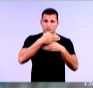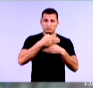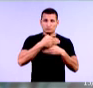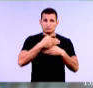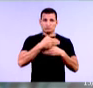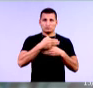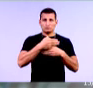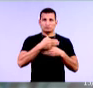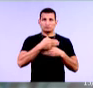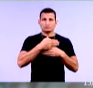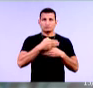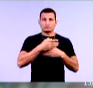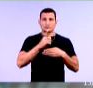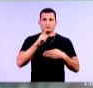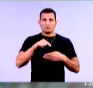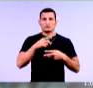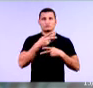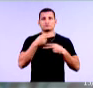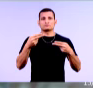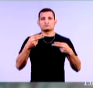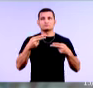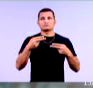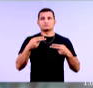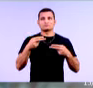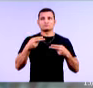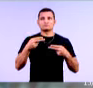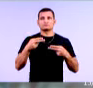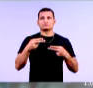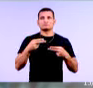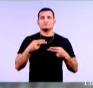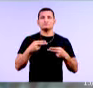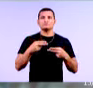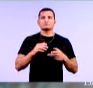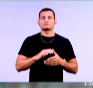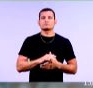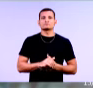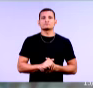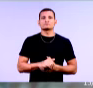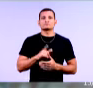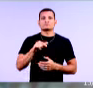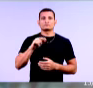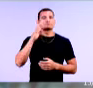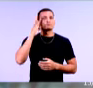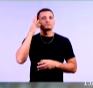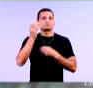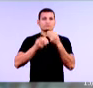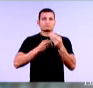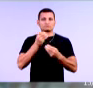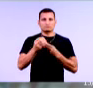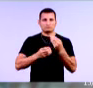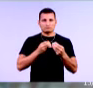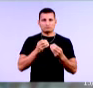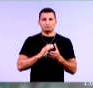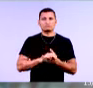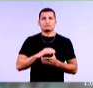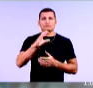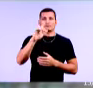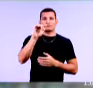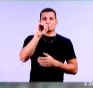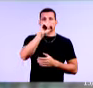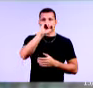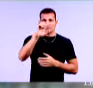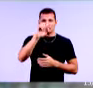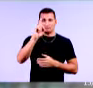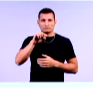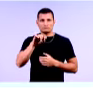naquela forma é o objeto. Essa que a gente pode imaginar. A classe seria a fábrica, né? Onde é